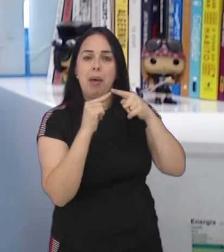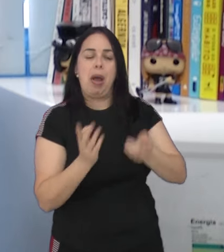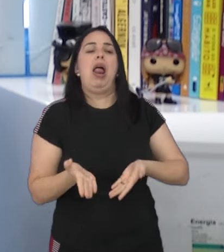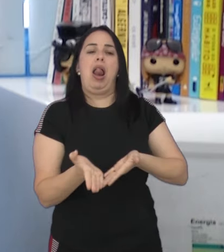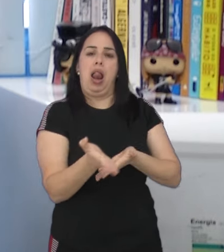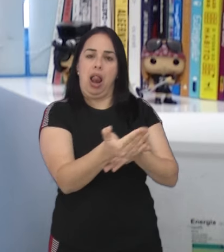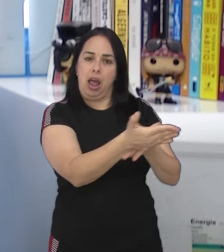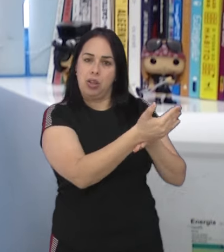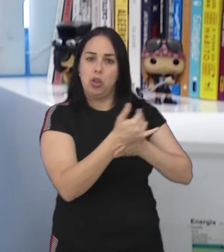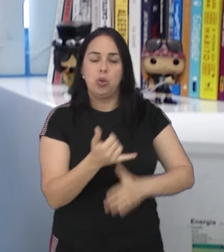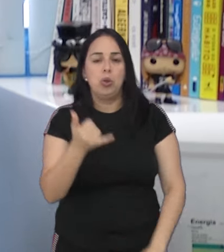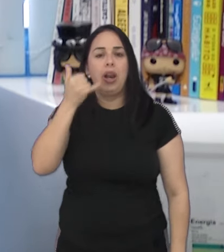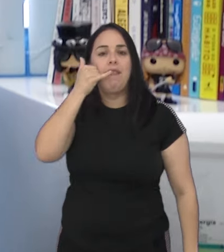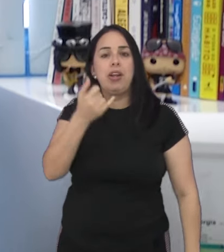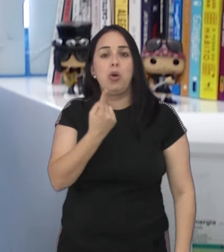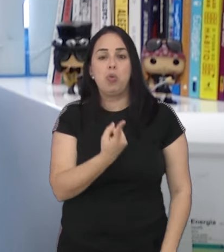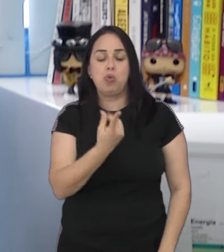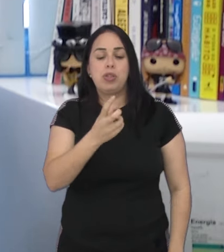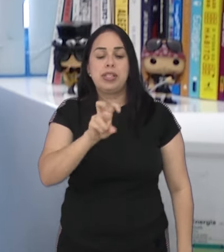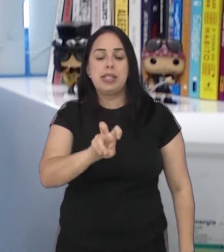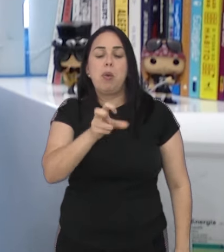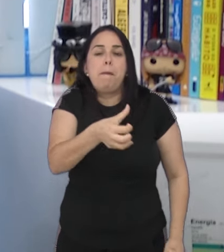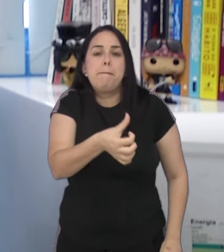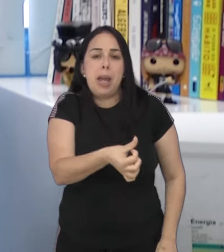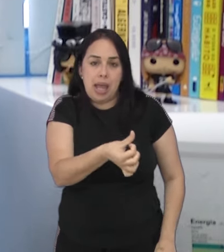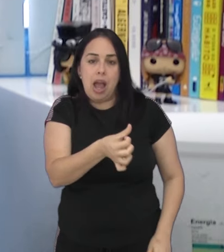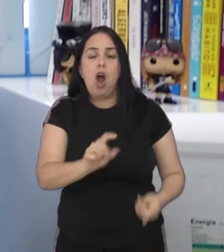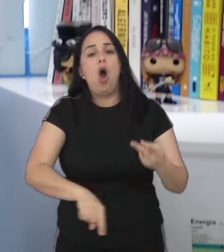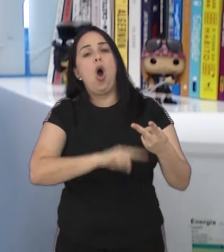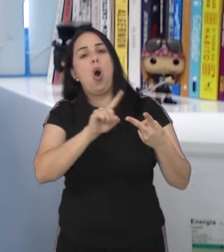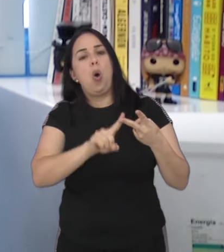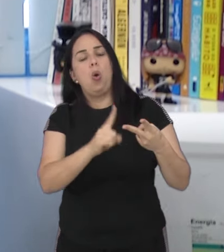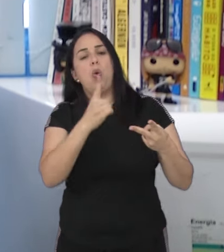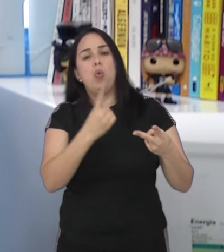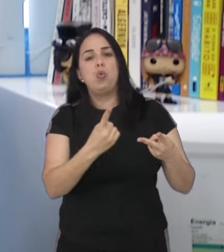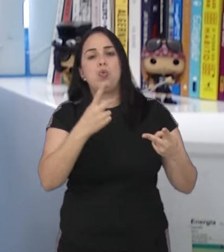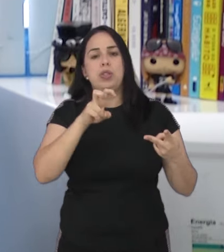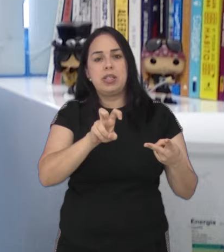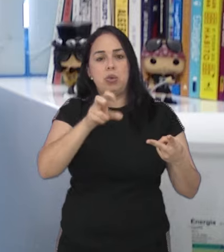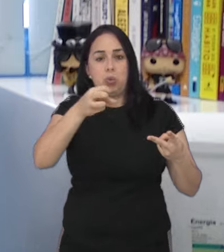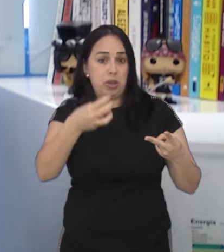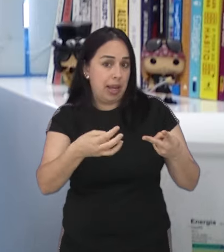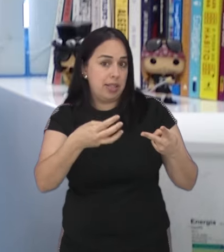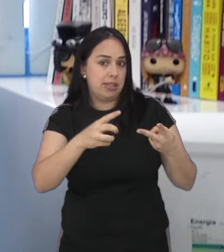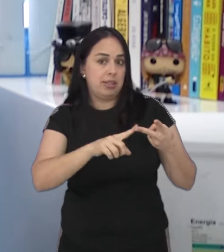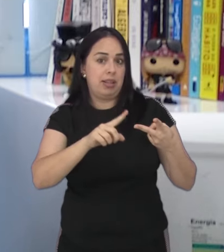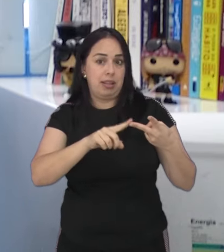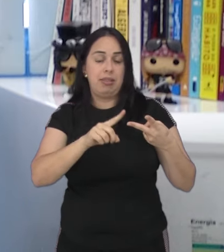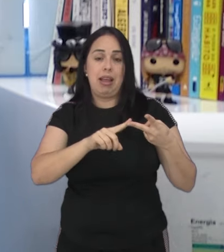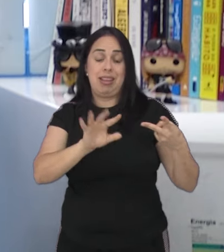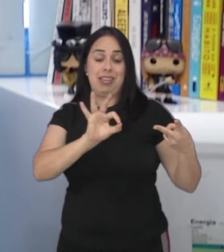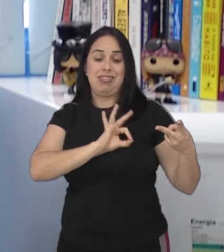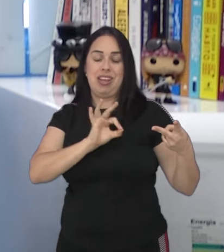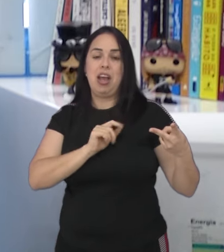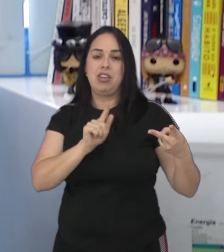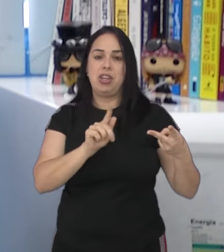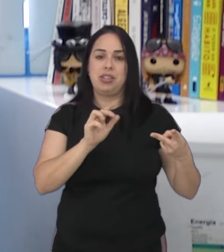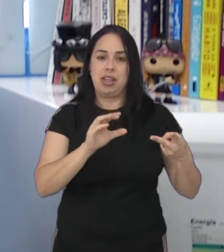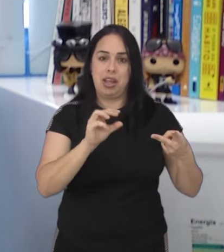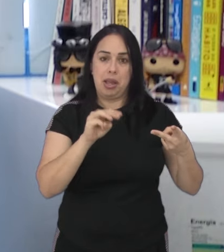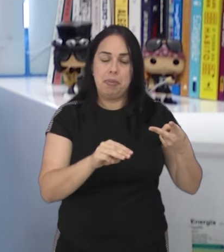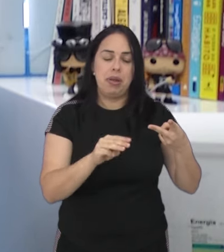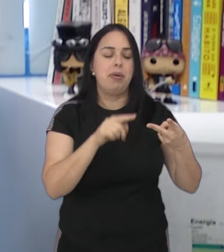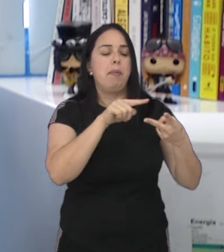da população através do telefone 156 ou do telefone 153 que é da guarda civil municipal então isso nos ajuda a